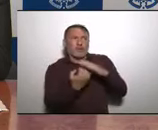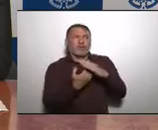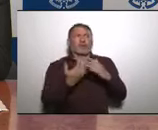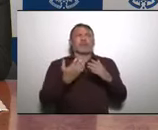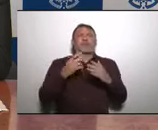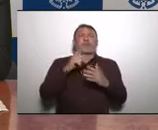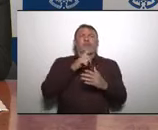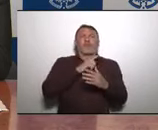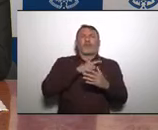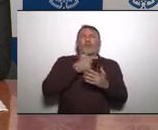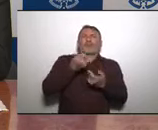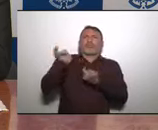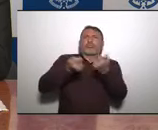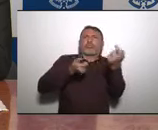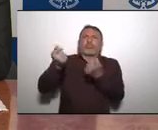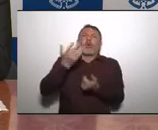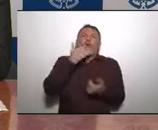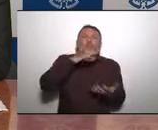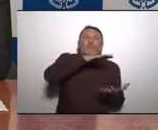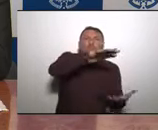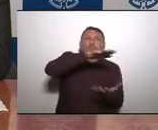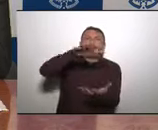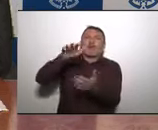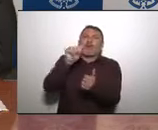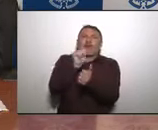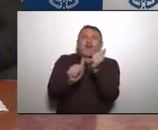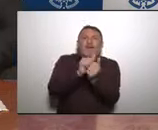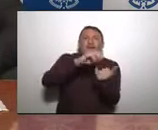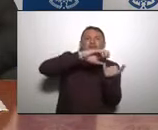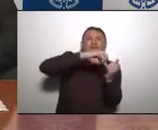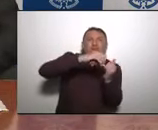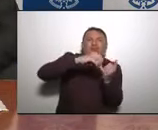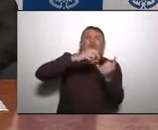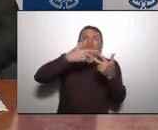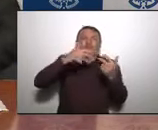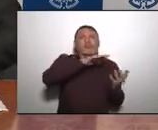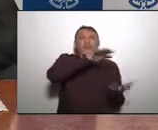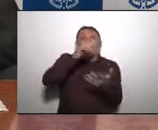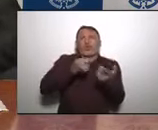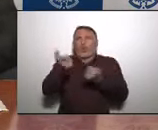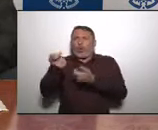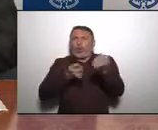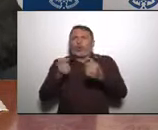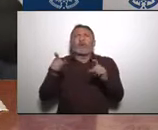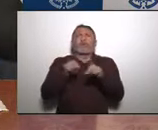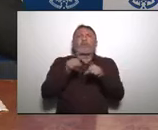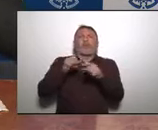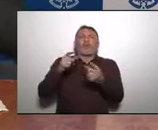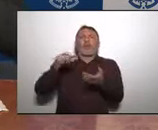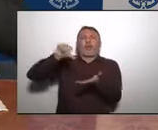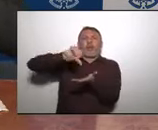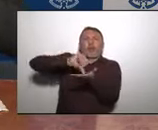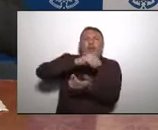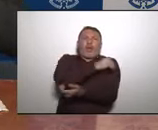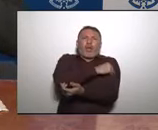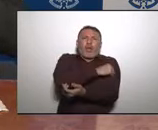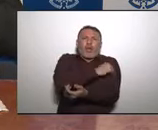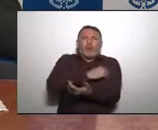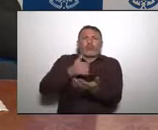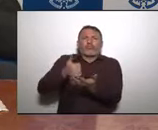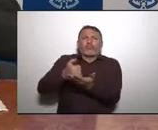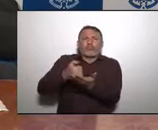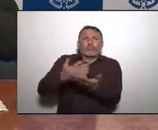cestas básicas, de doar álcool, doar máscaras, né? Mas a gente vê que não tem uma ação